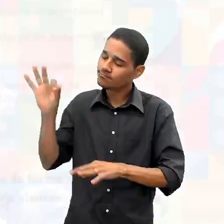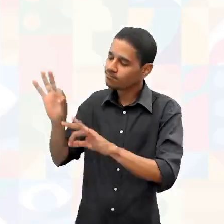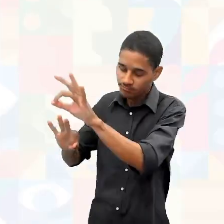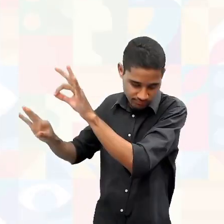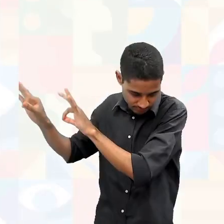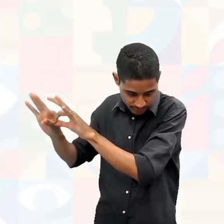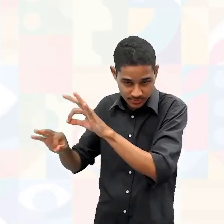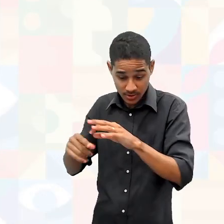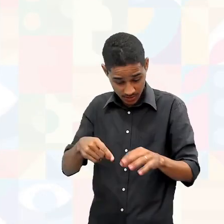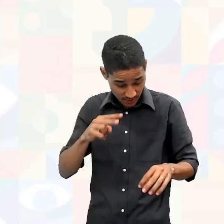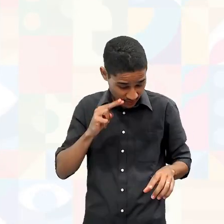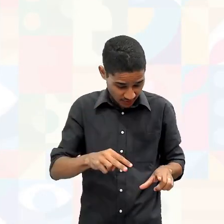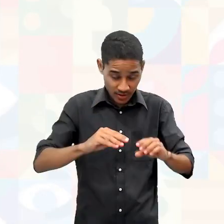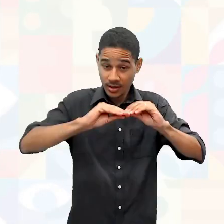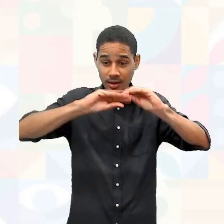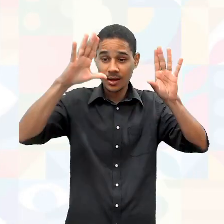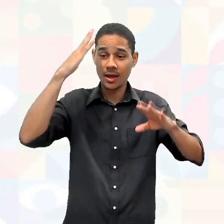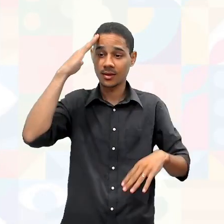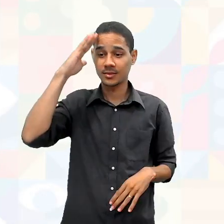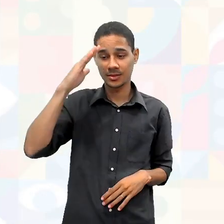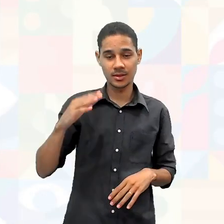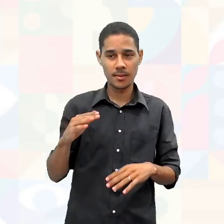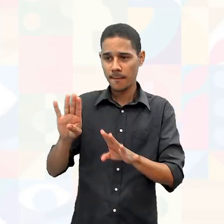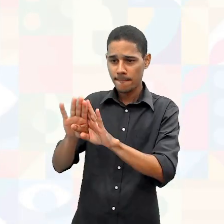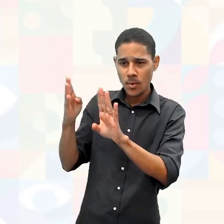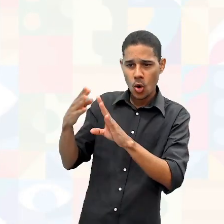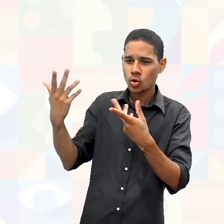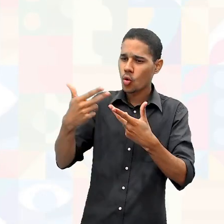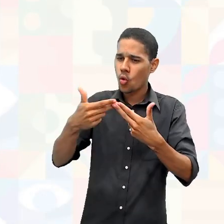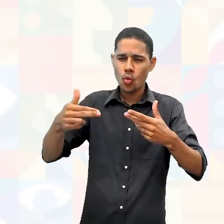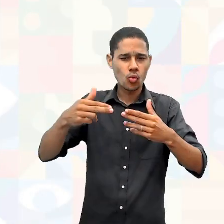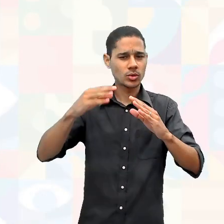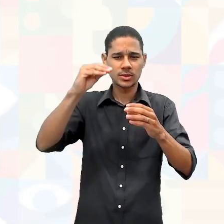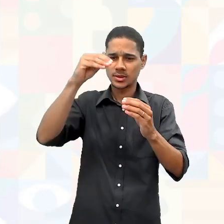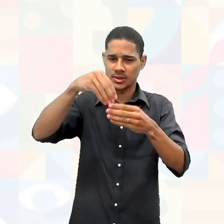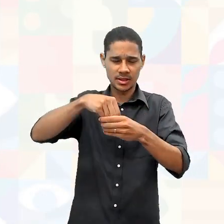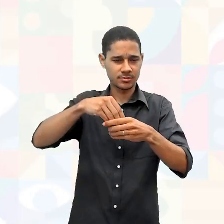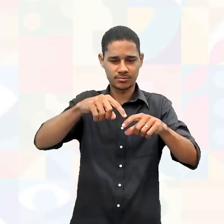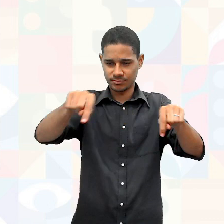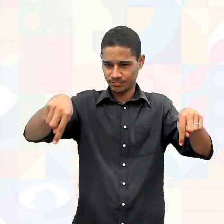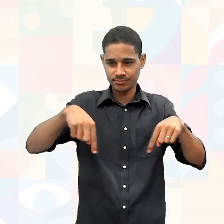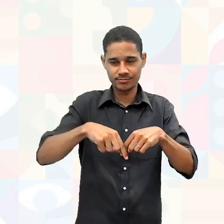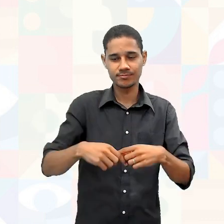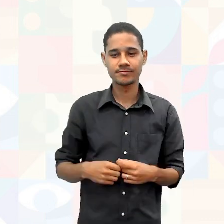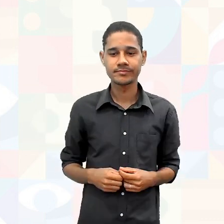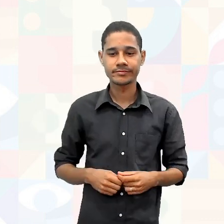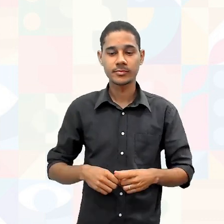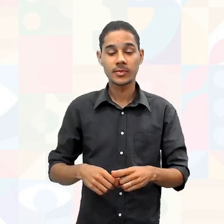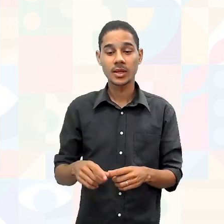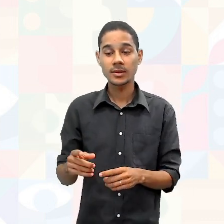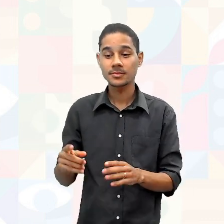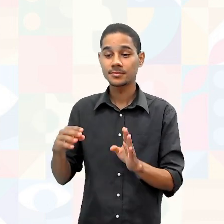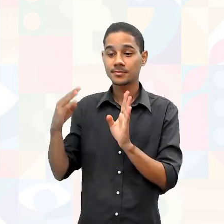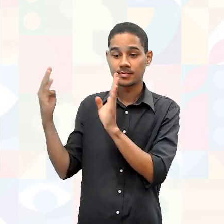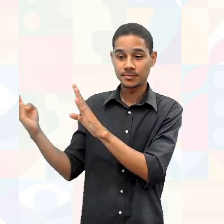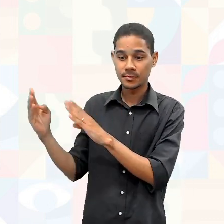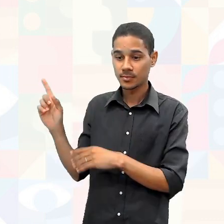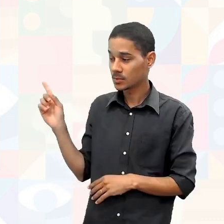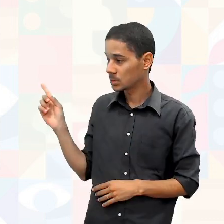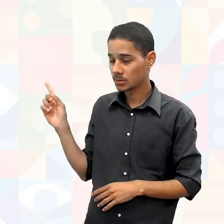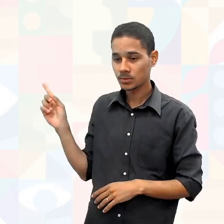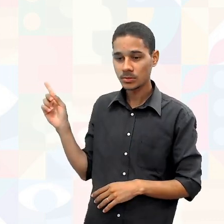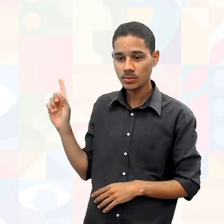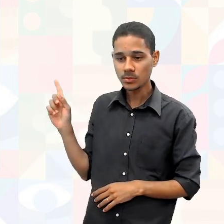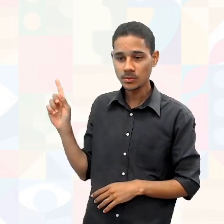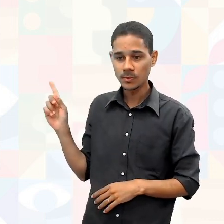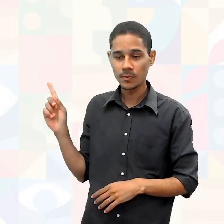montar essa porta ou qualquer outro mobiliário dentro do espaço. E aqui do lado direito nós temos o que a gente viu de forma